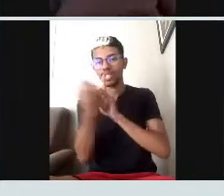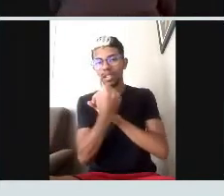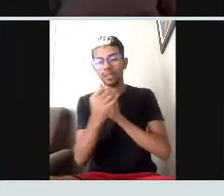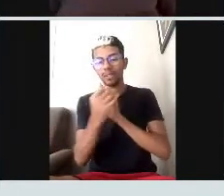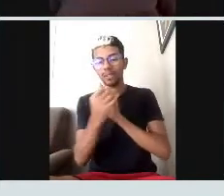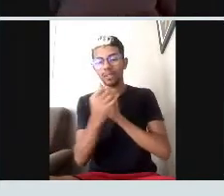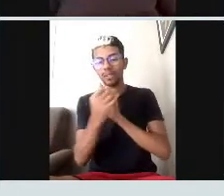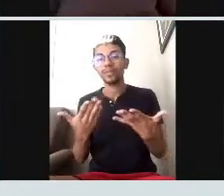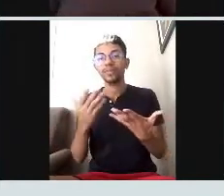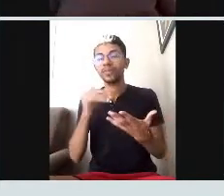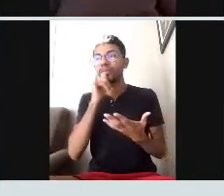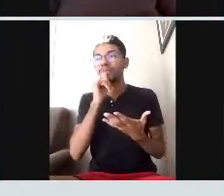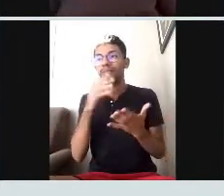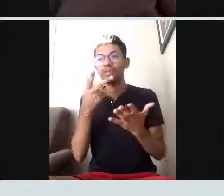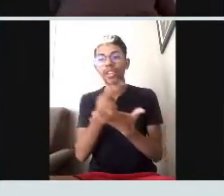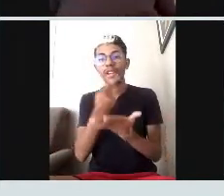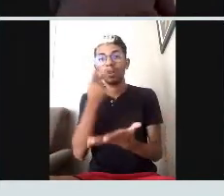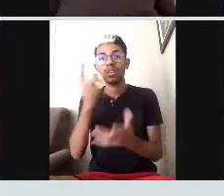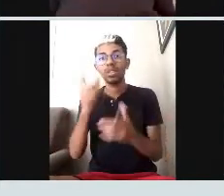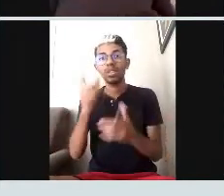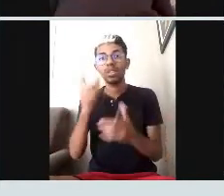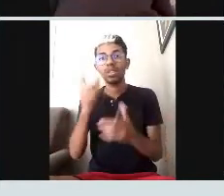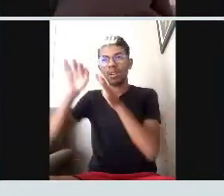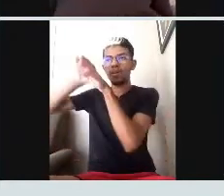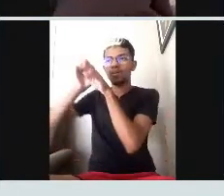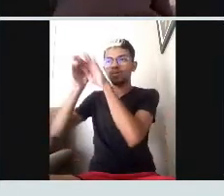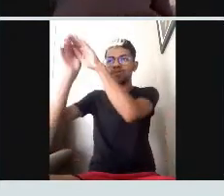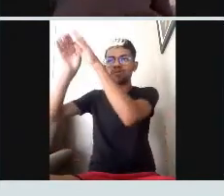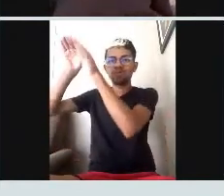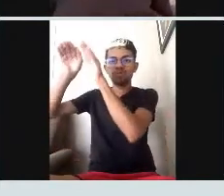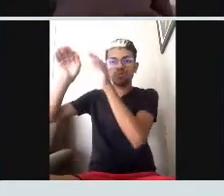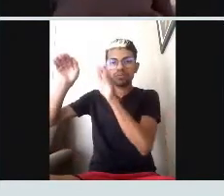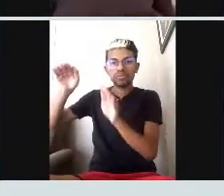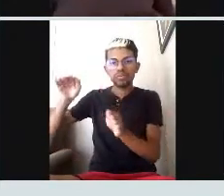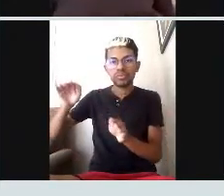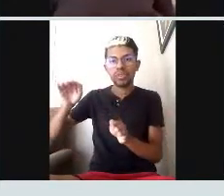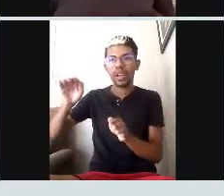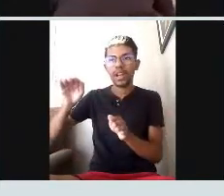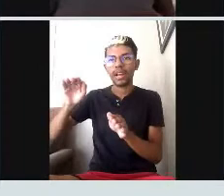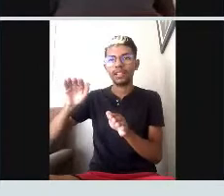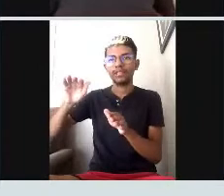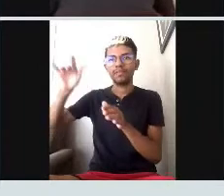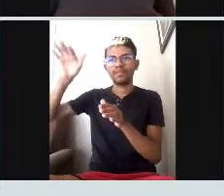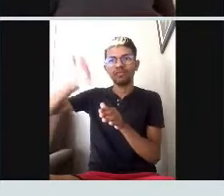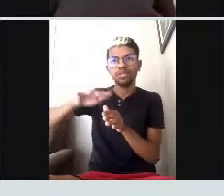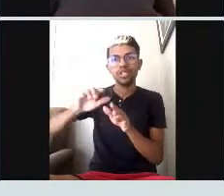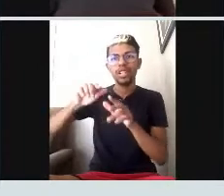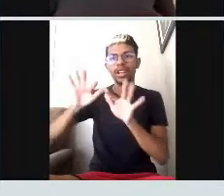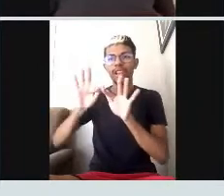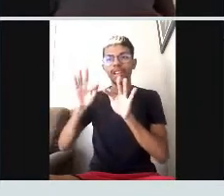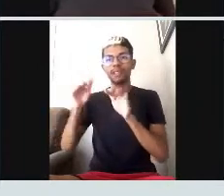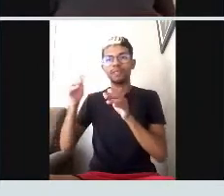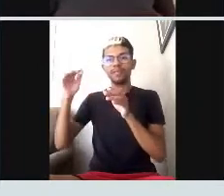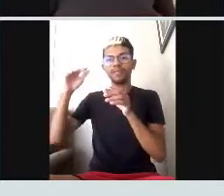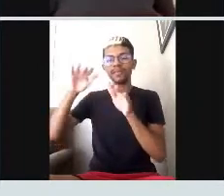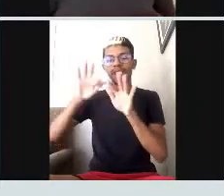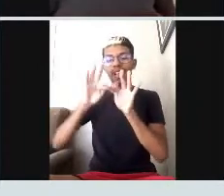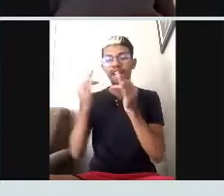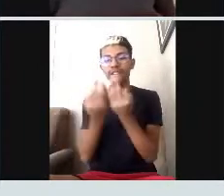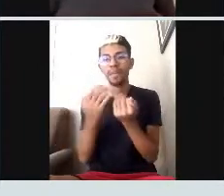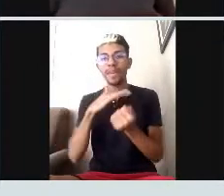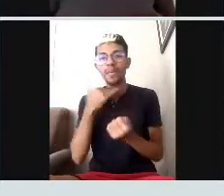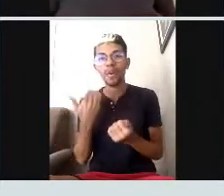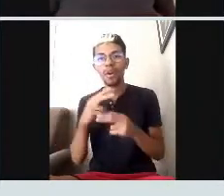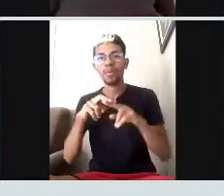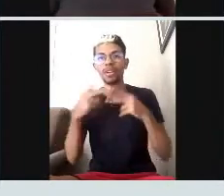aconteceu um deslizamento de terra, uma família inteira faleceu aqui no Recife. Isso não é um retrato claro da desigualdade social